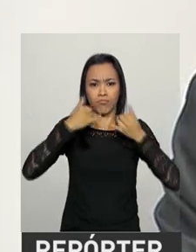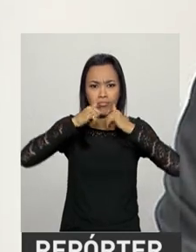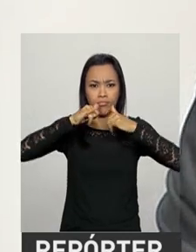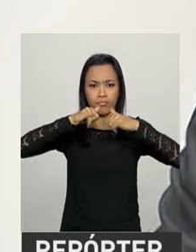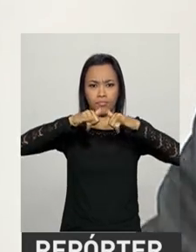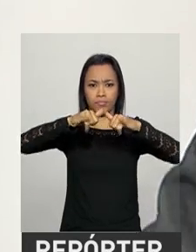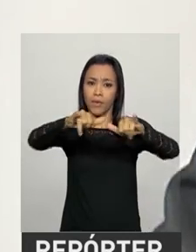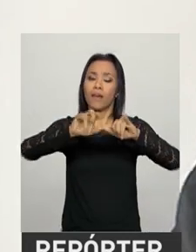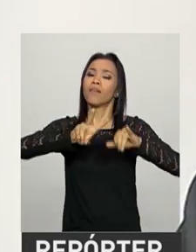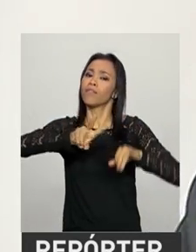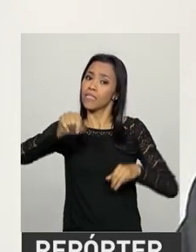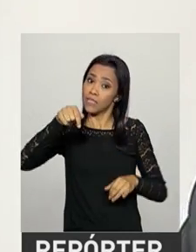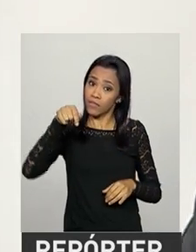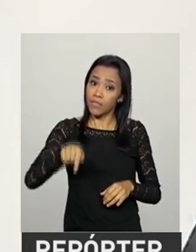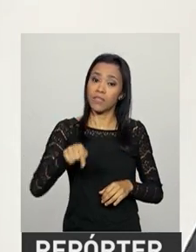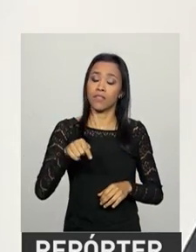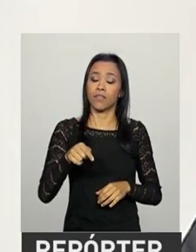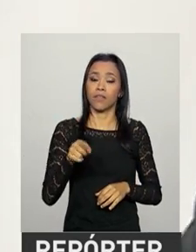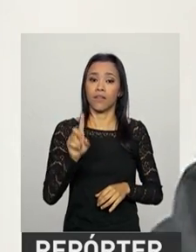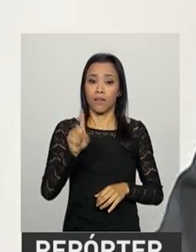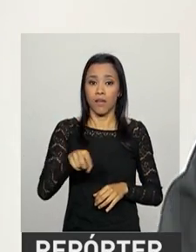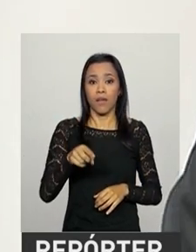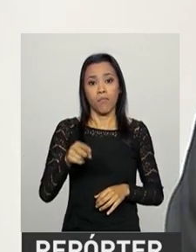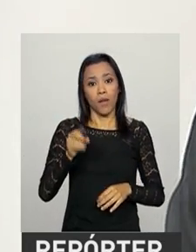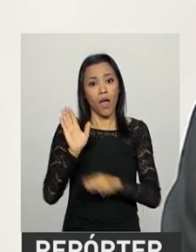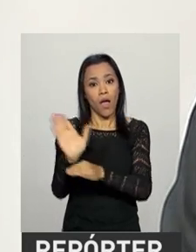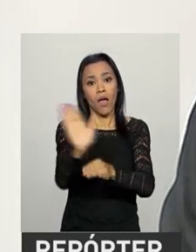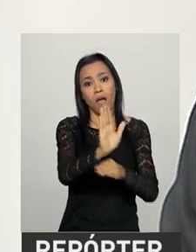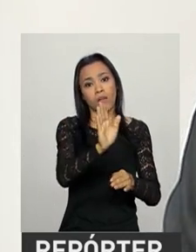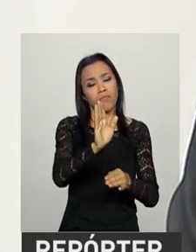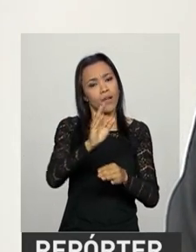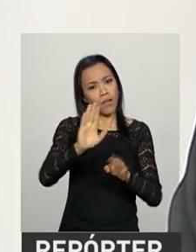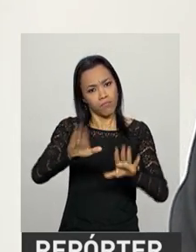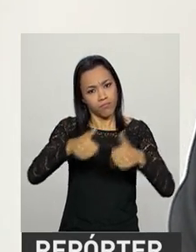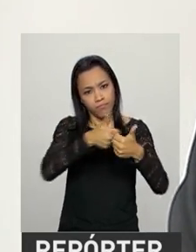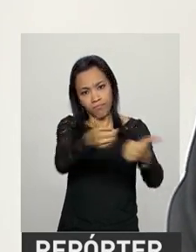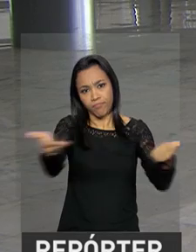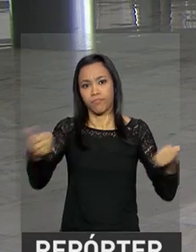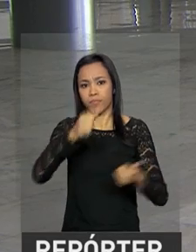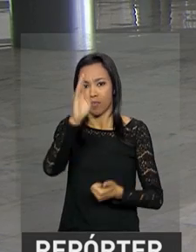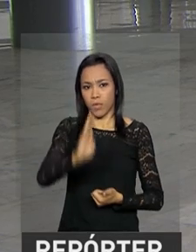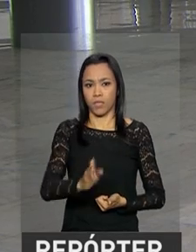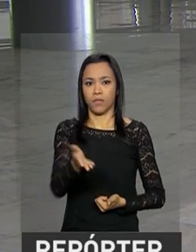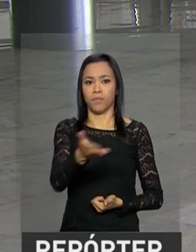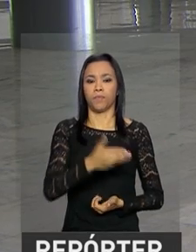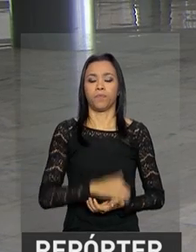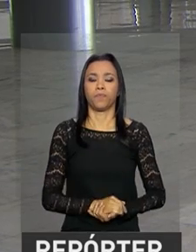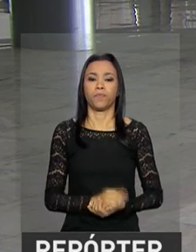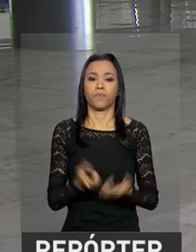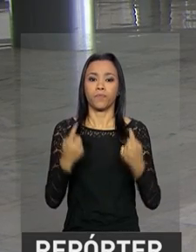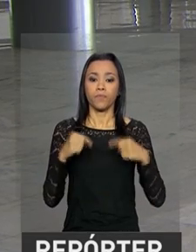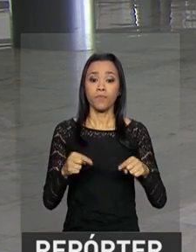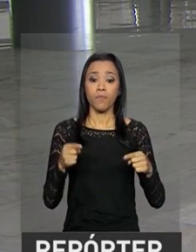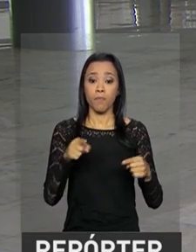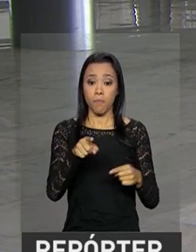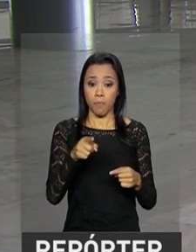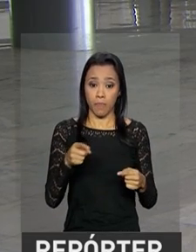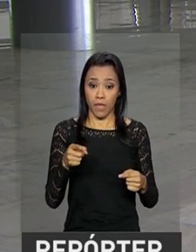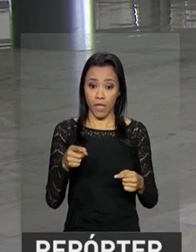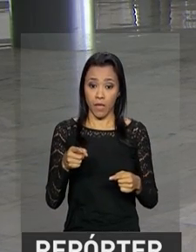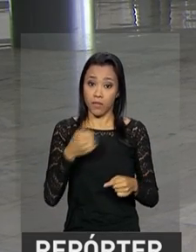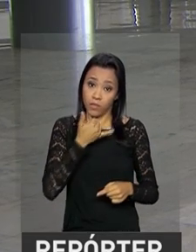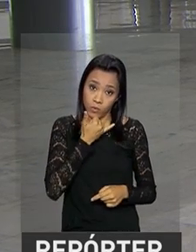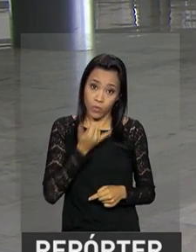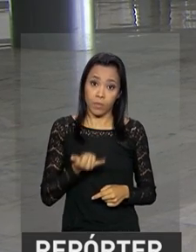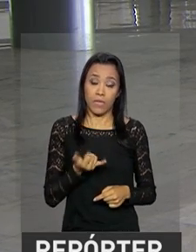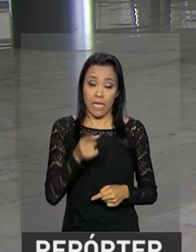na média e isso vai ser capturado para beneficiar os consumidores do Brasil inteiro e nesse momento